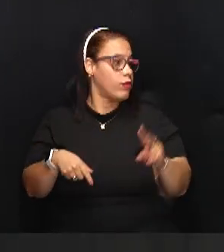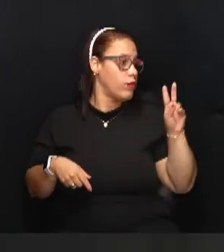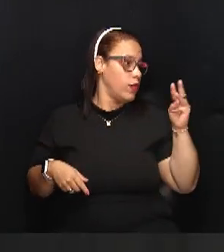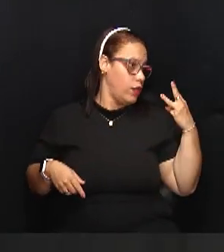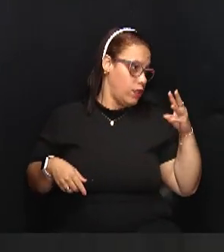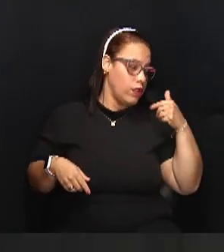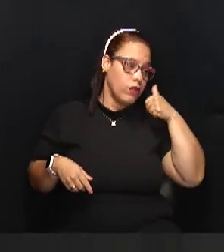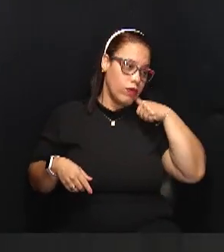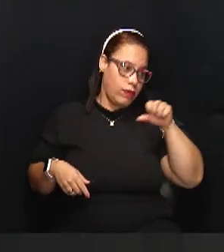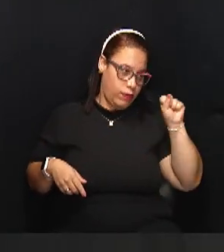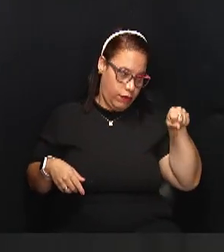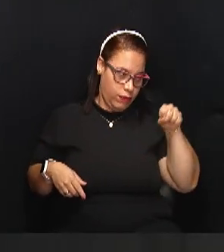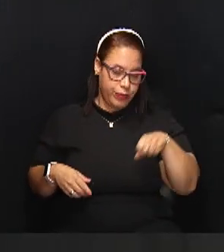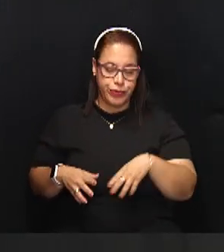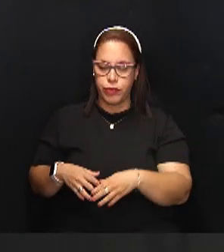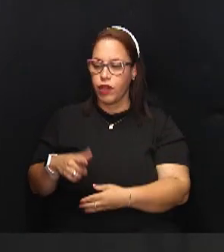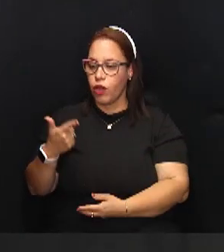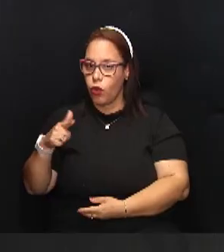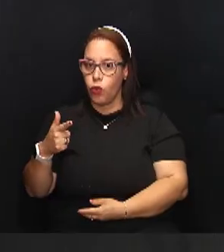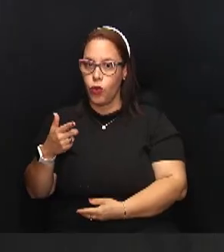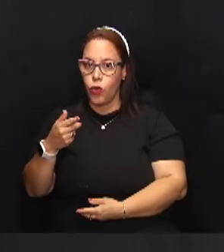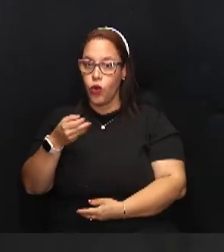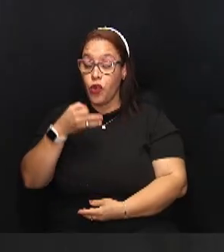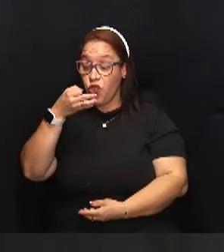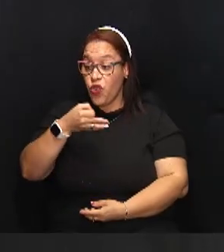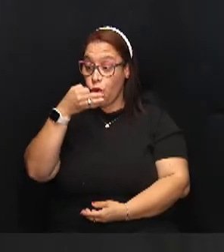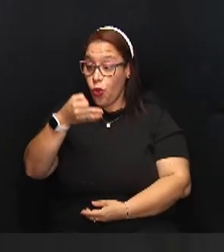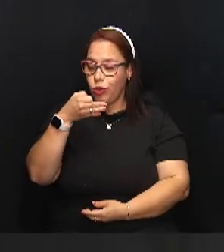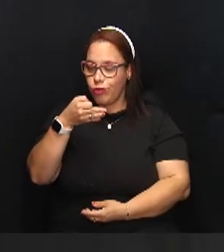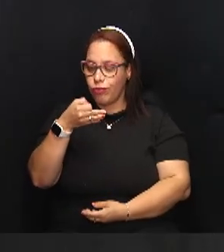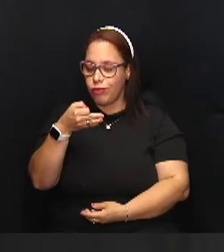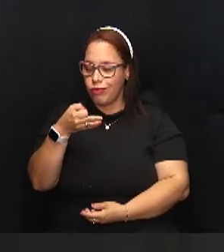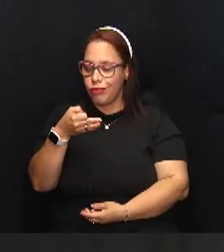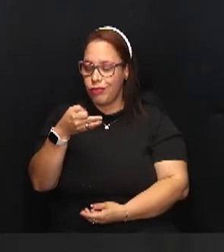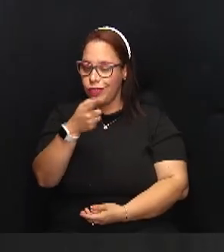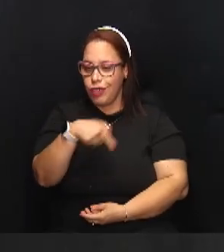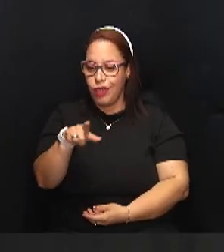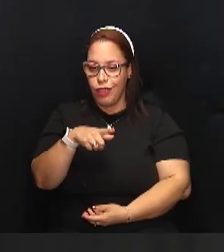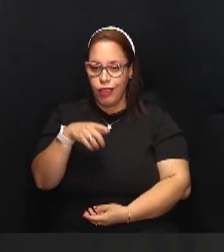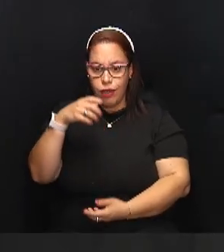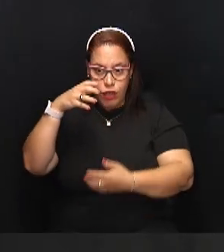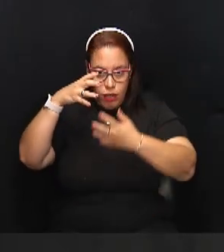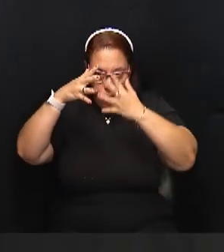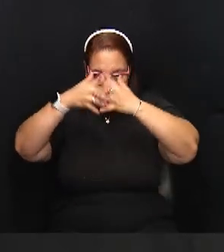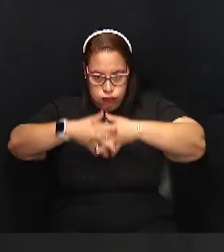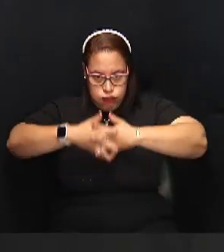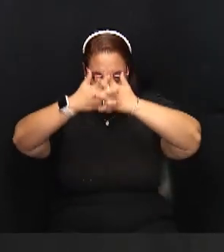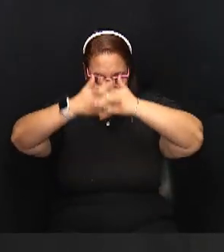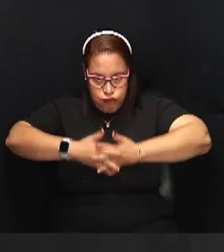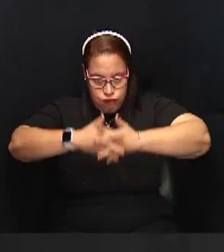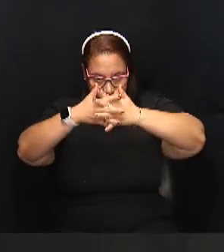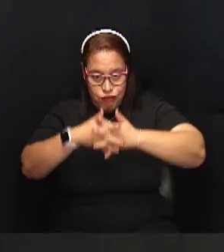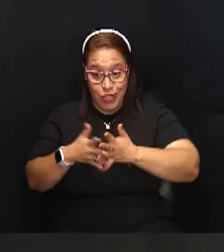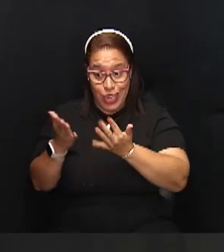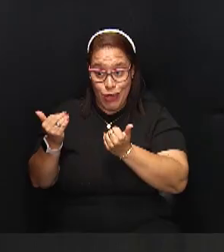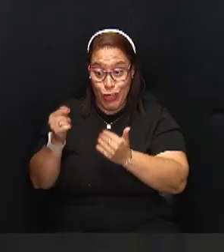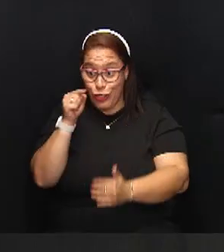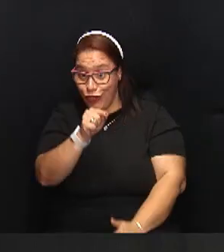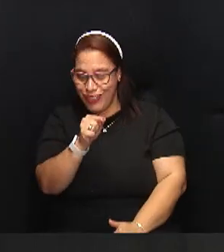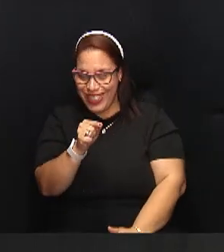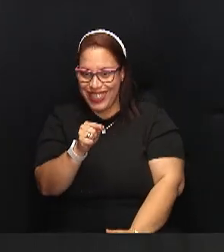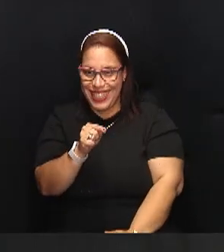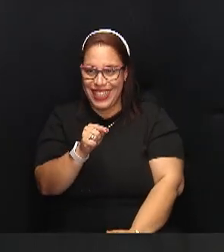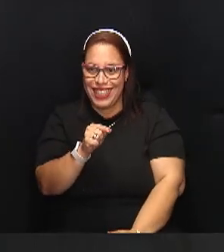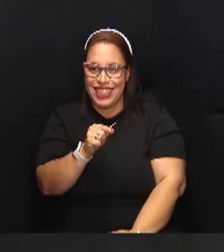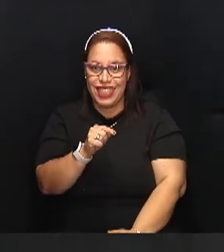3 meninas. Se você não tiver argumento, hoje elas dão nó em você. Não. E elas são mais novas que Sim. você.